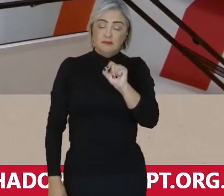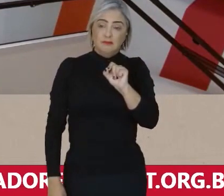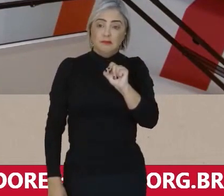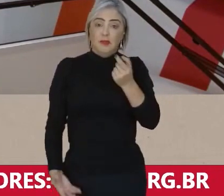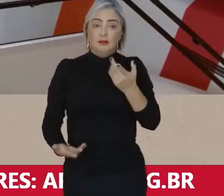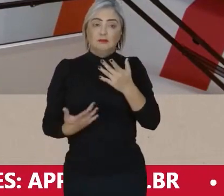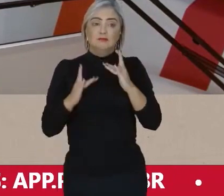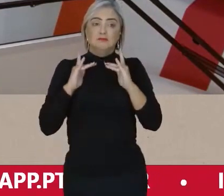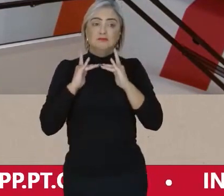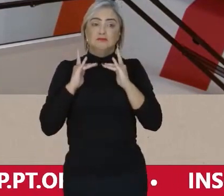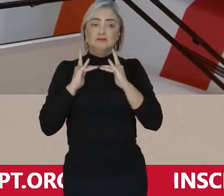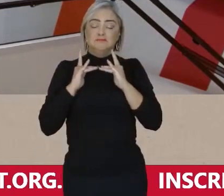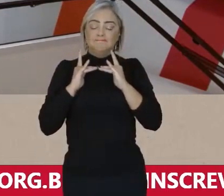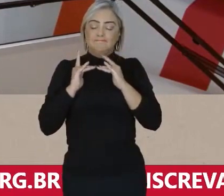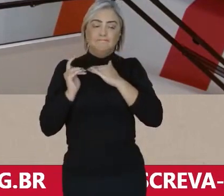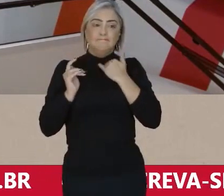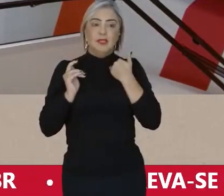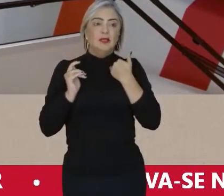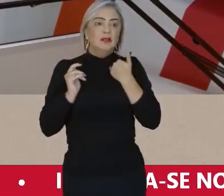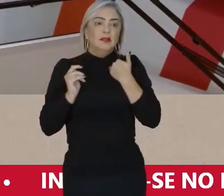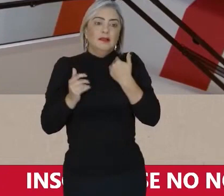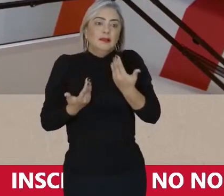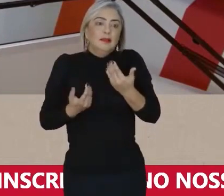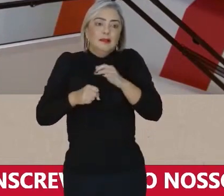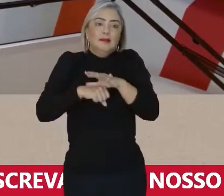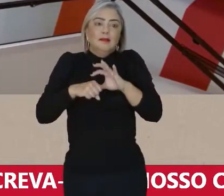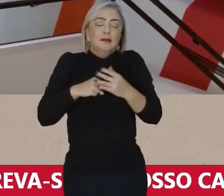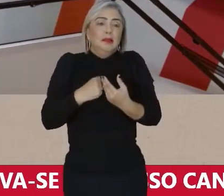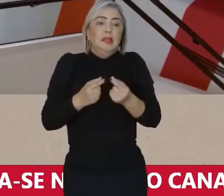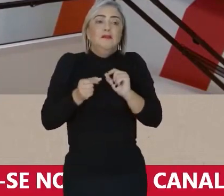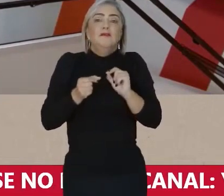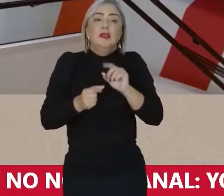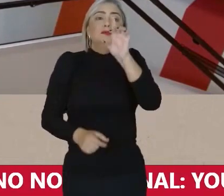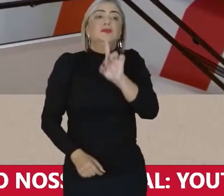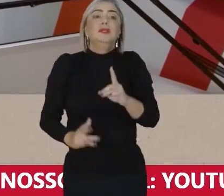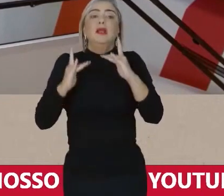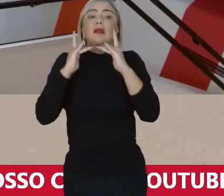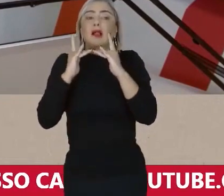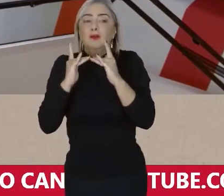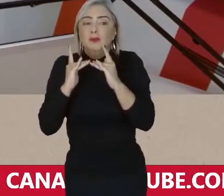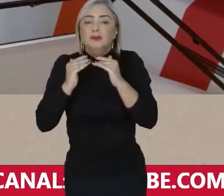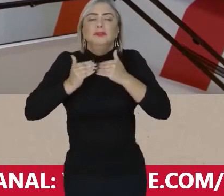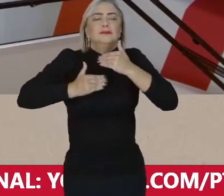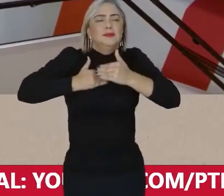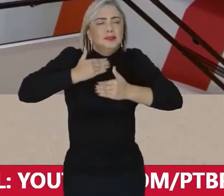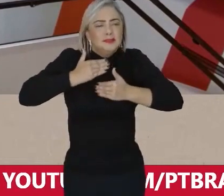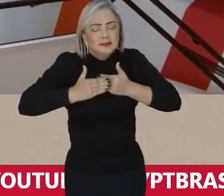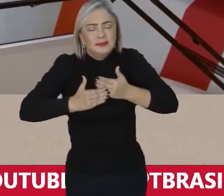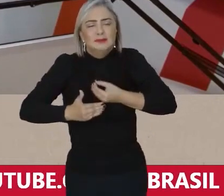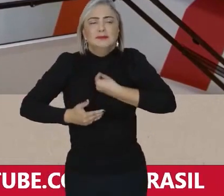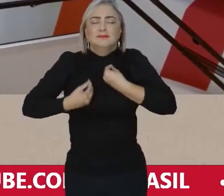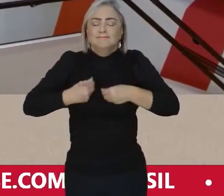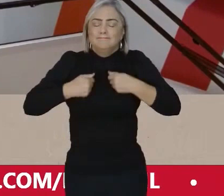o seu luto, né, foi negado, né, na pandemia. Ninguém exerceu direito, né, esse processo tão